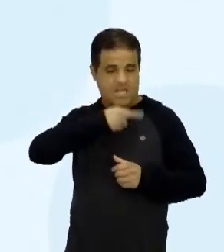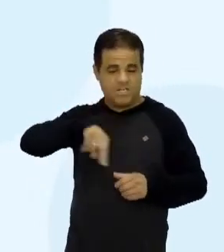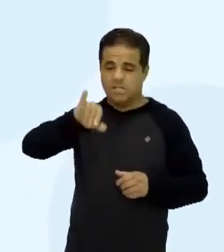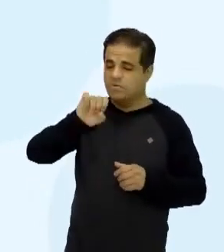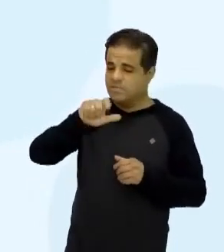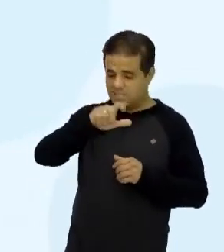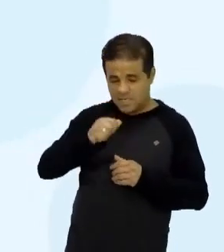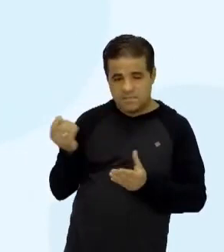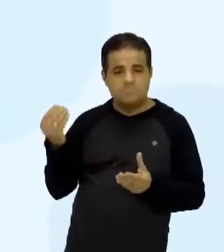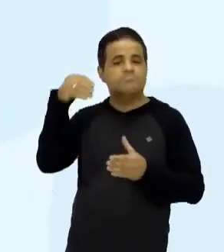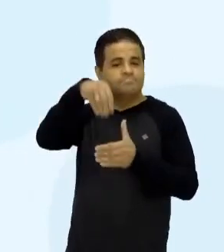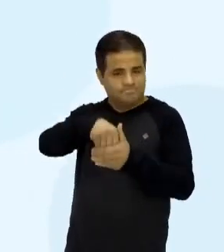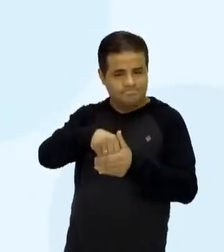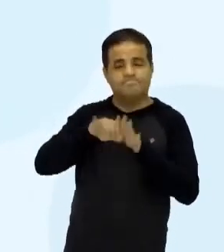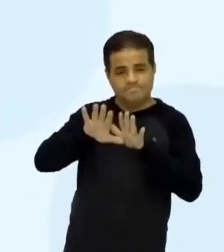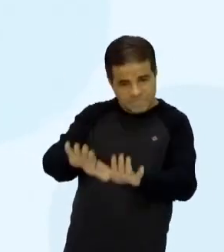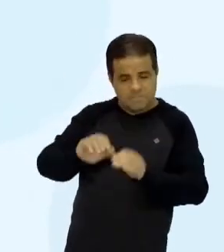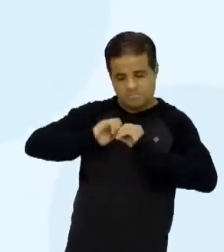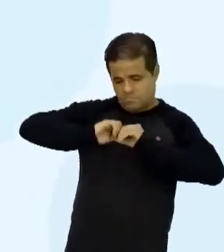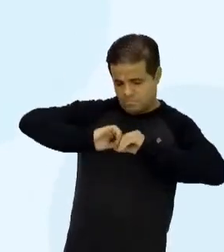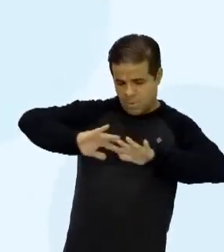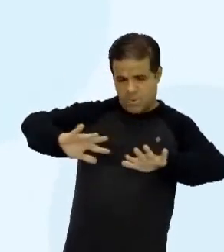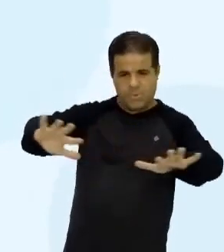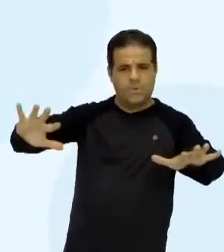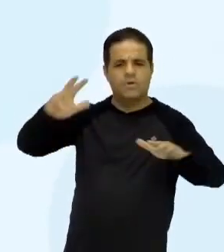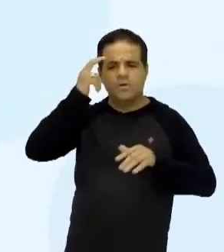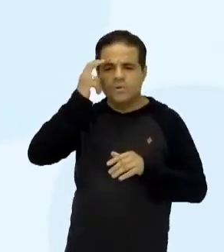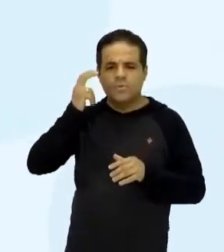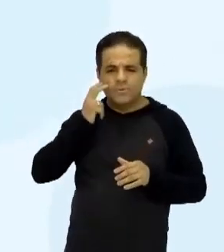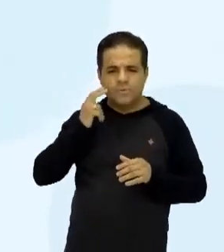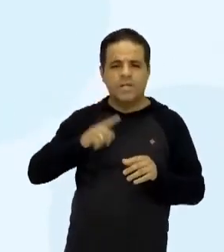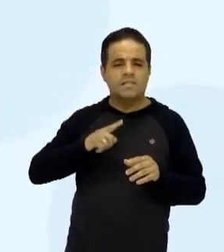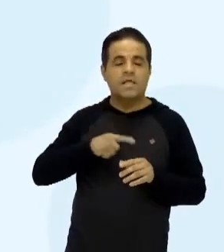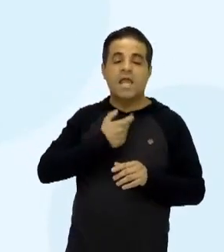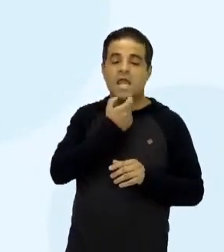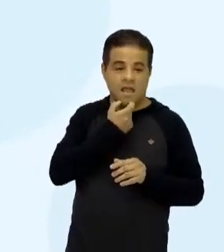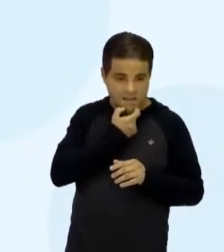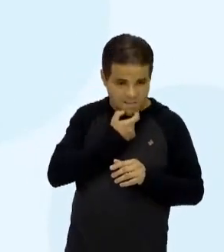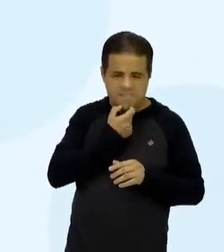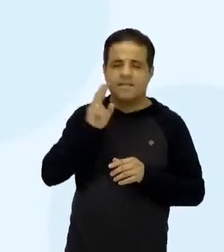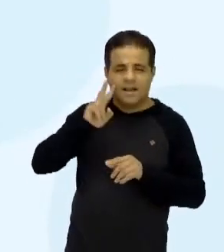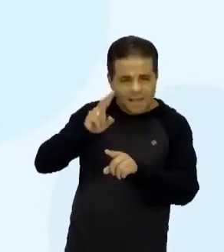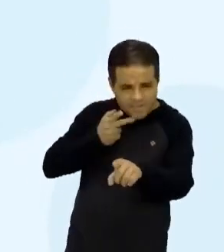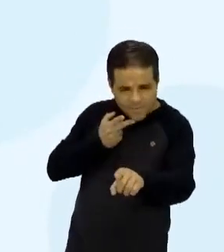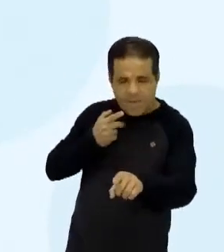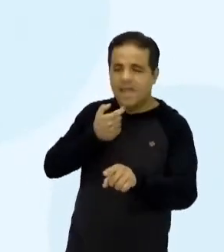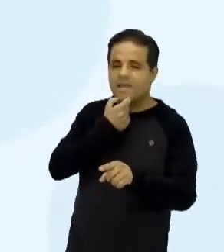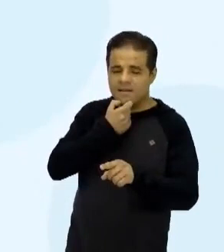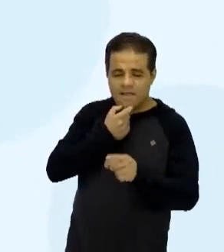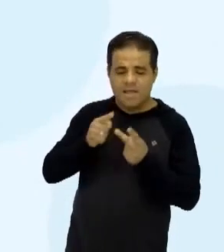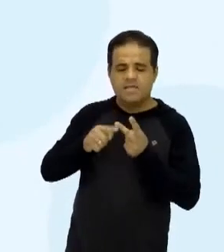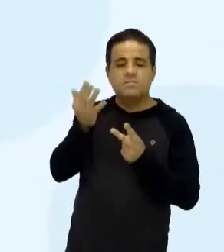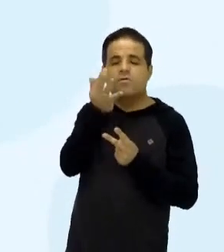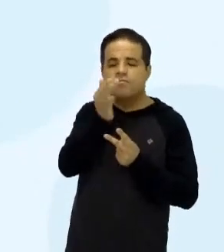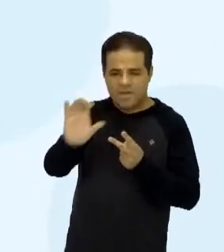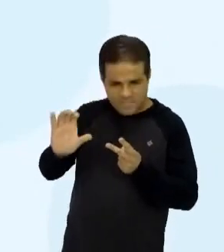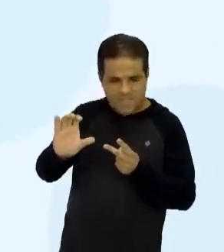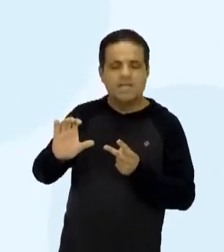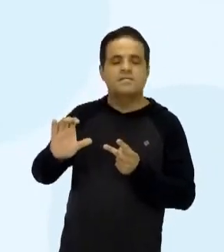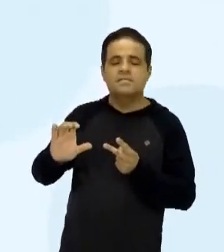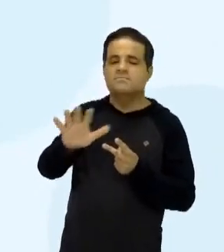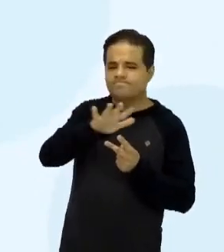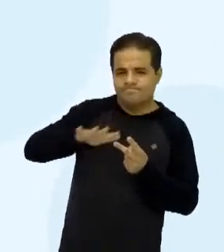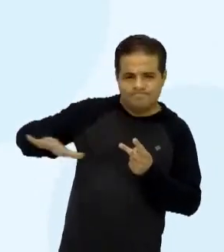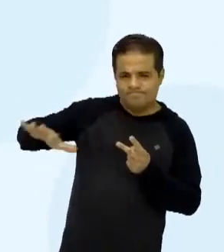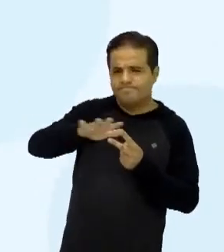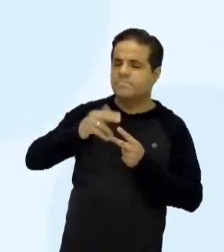aí implantou lá o islamismo e a sua cultura. Nós temos o inglês, né, lembra que eu falei? O inglês e o francês, né,